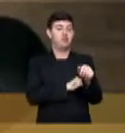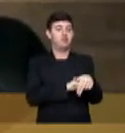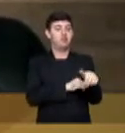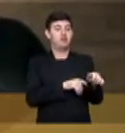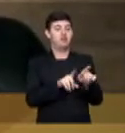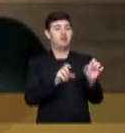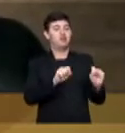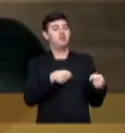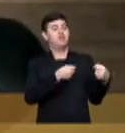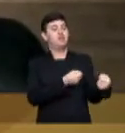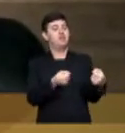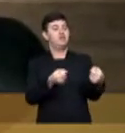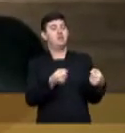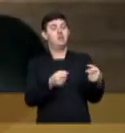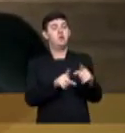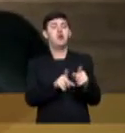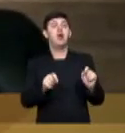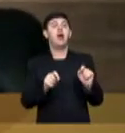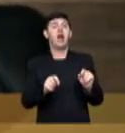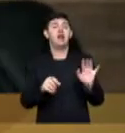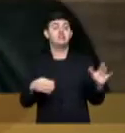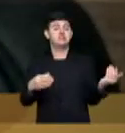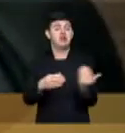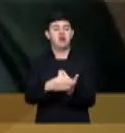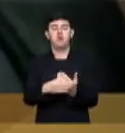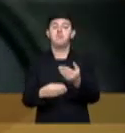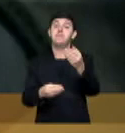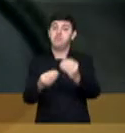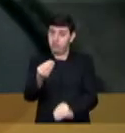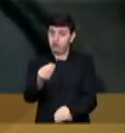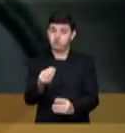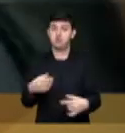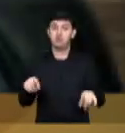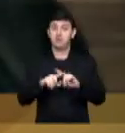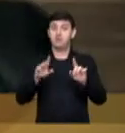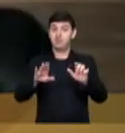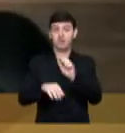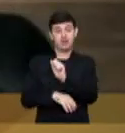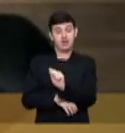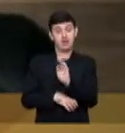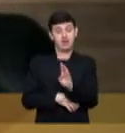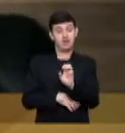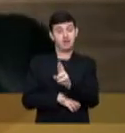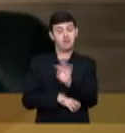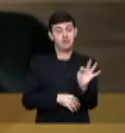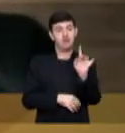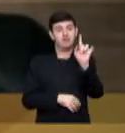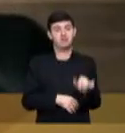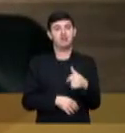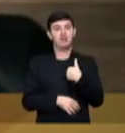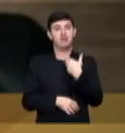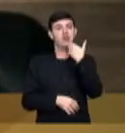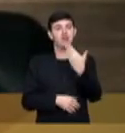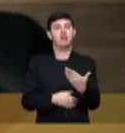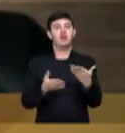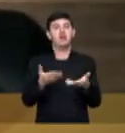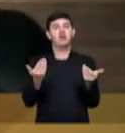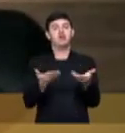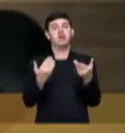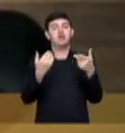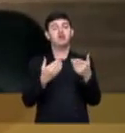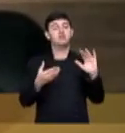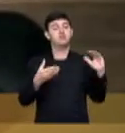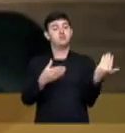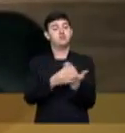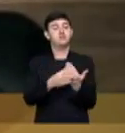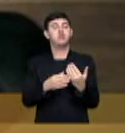prejudicialidade da ação direta. Já a Bert, a requerente desta ação,